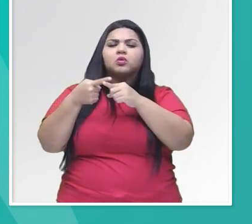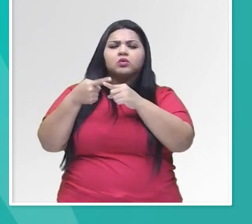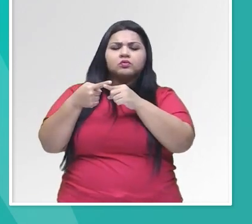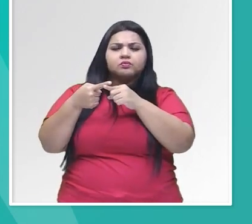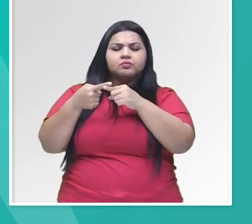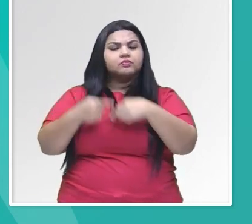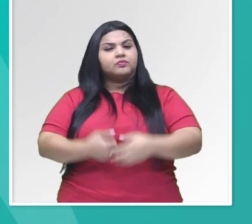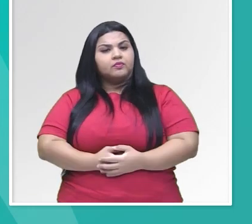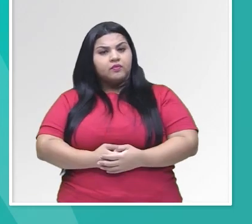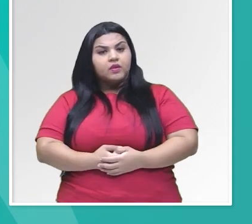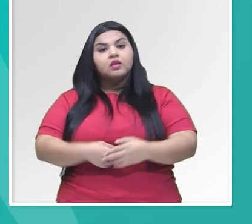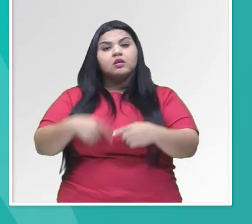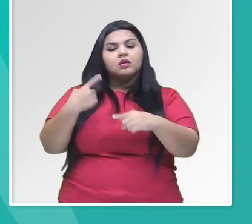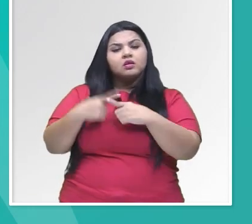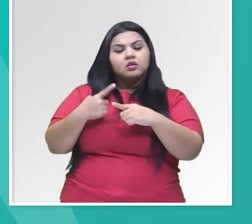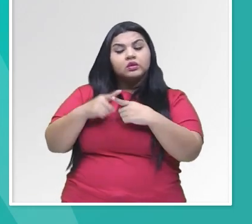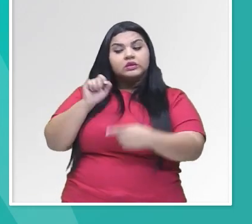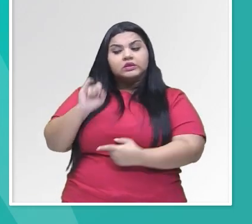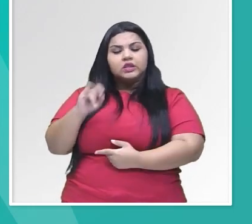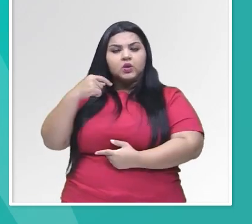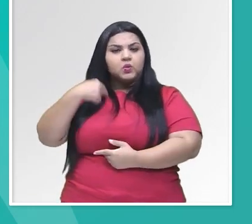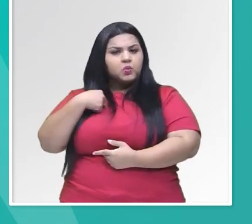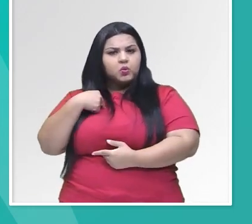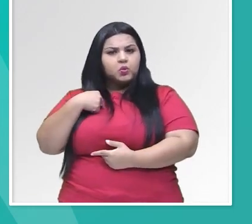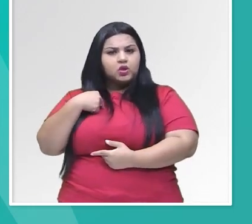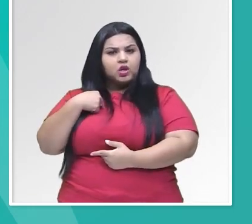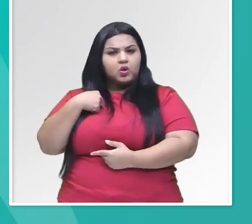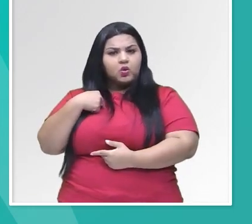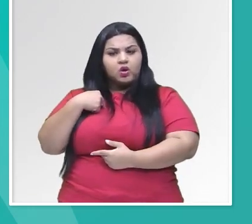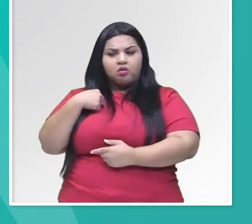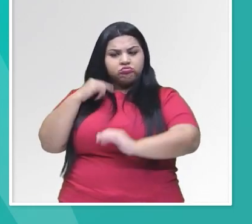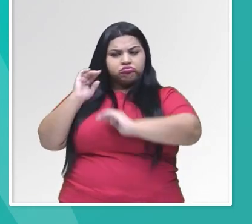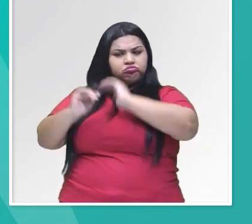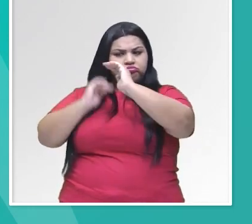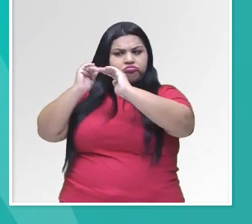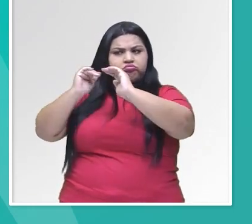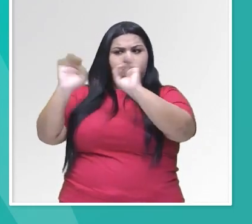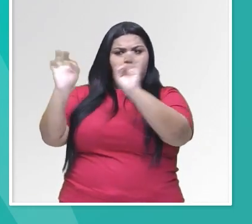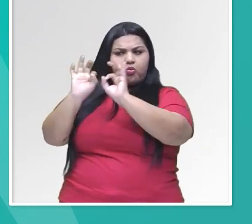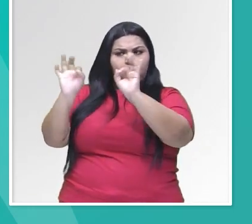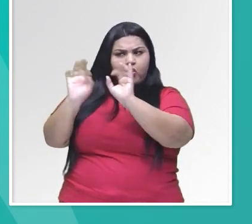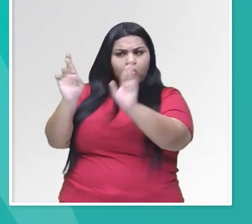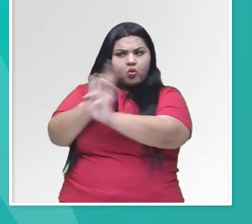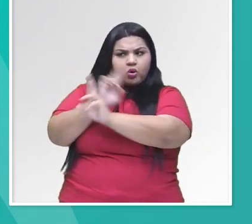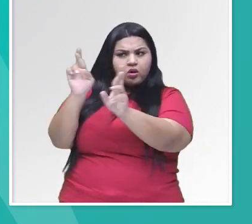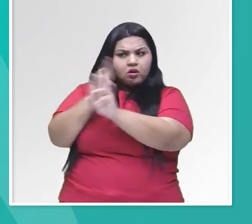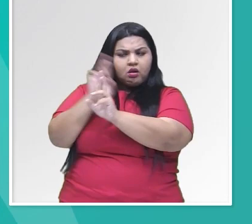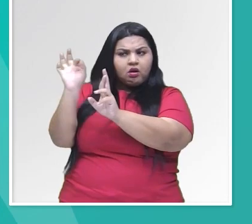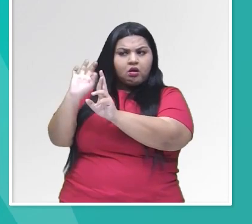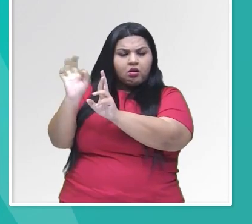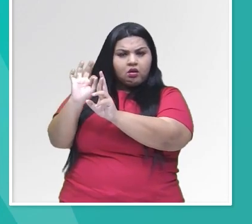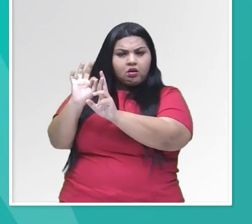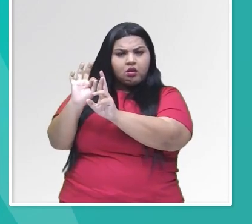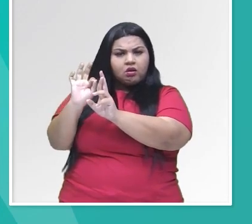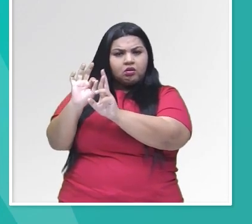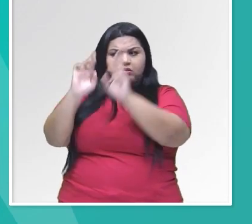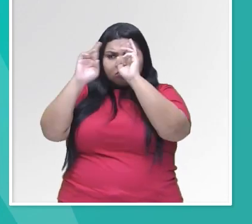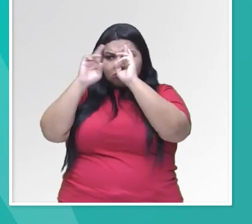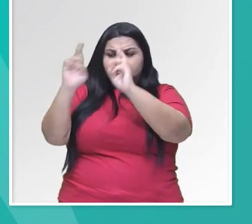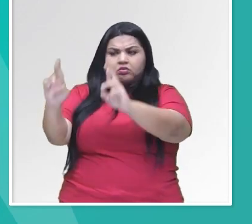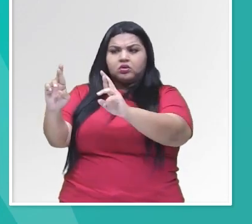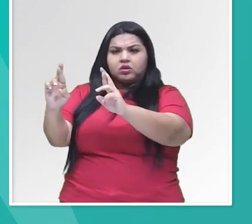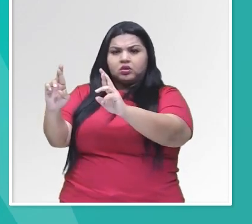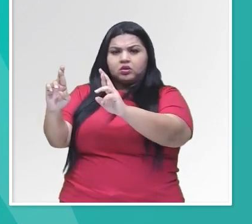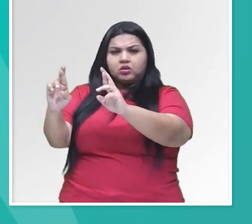professora? Porque se eu não desenvolver com a minha família relações harmônicas de respeito,